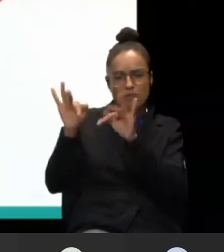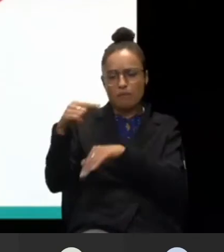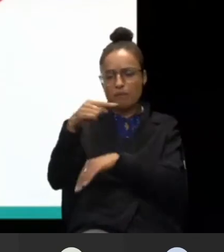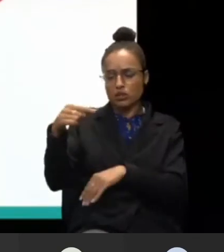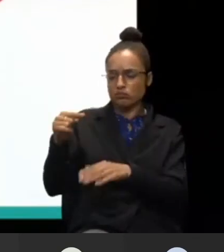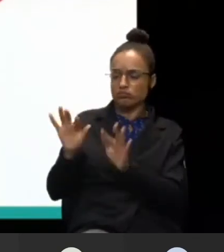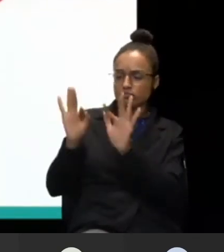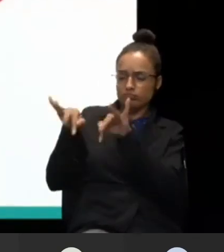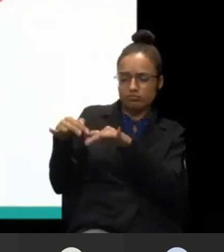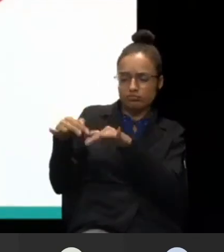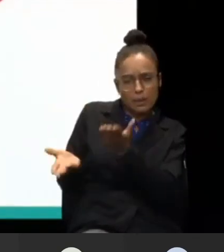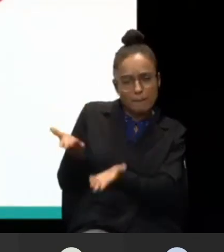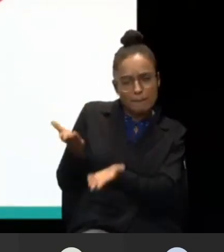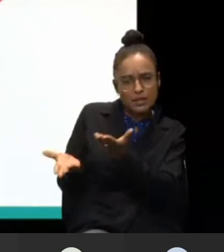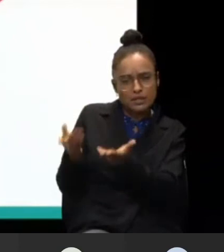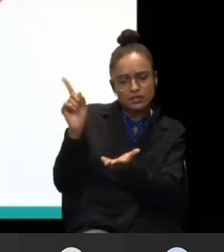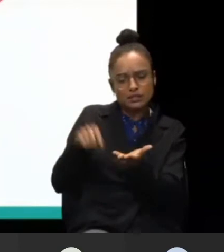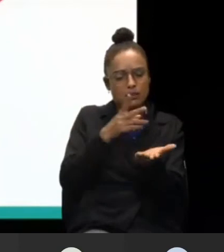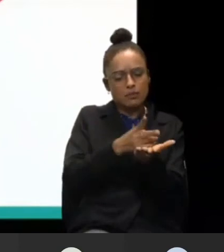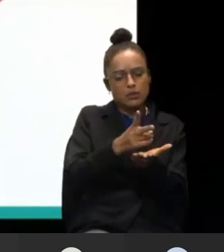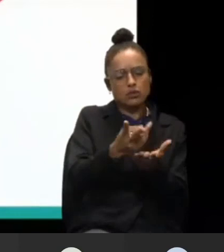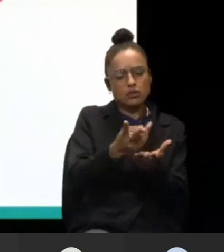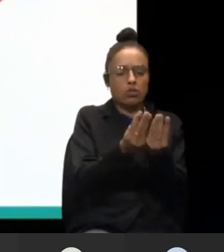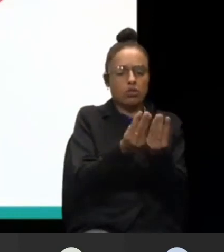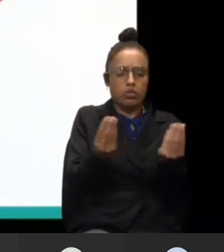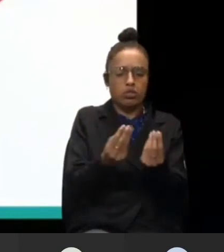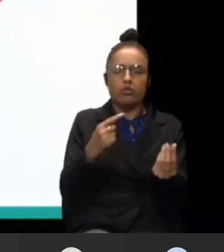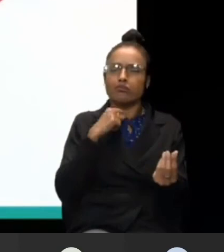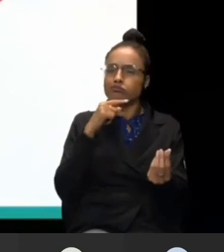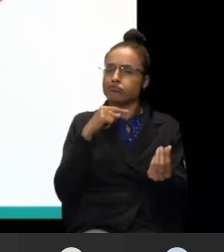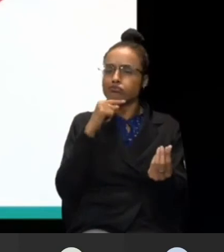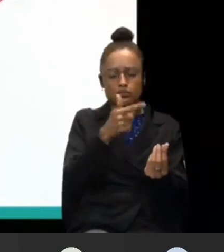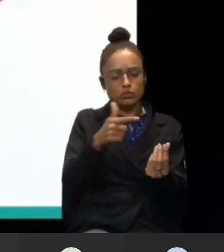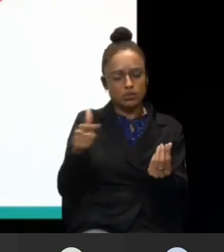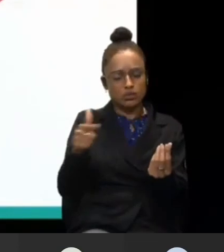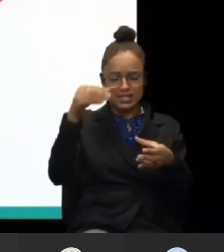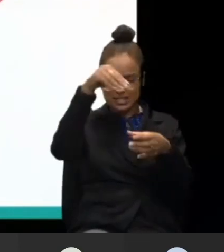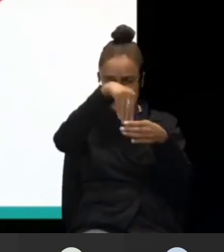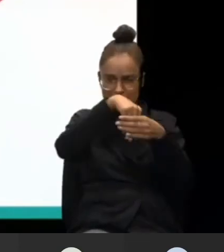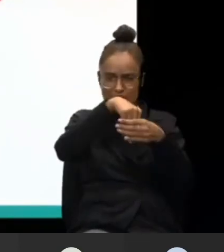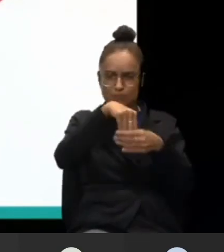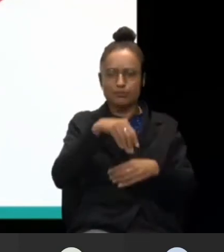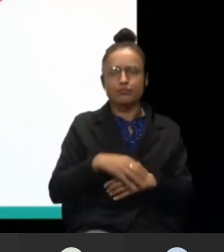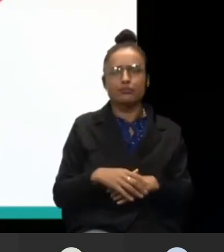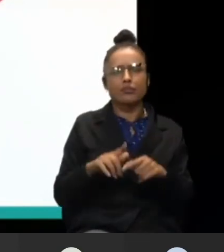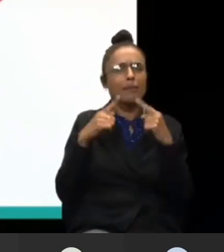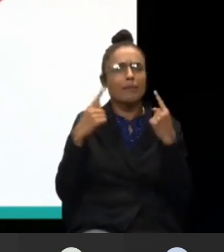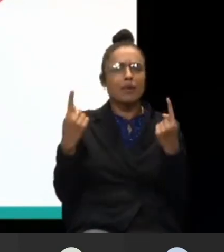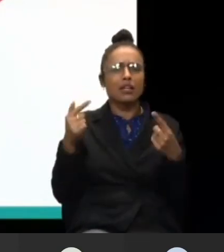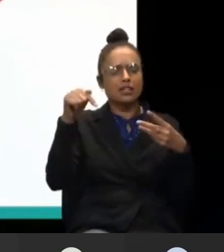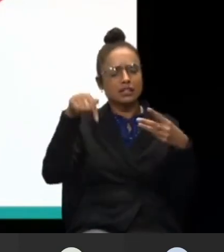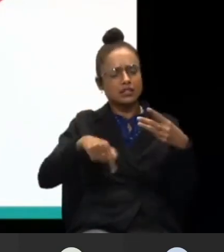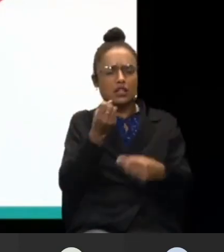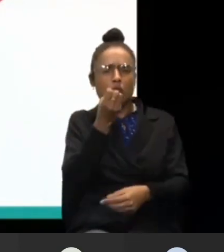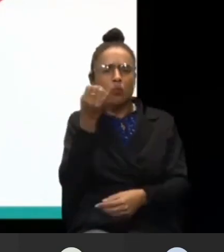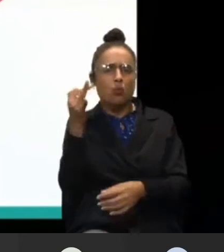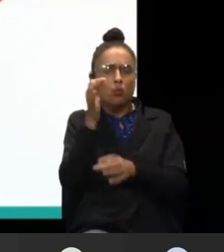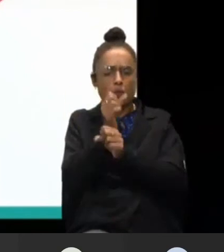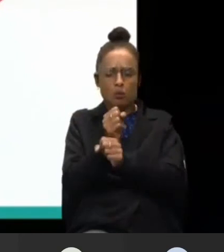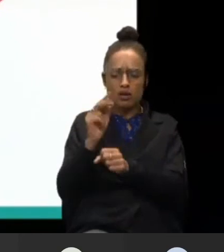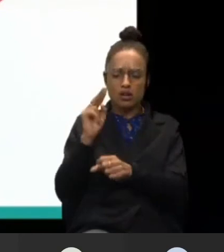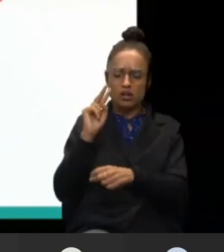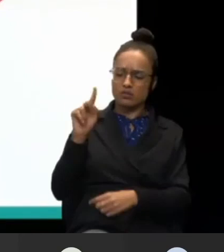permaneceu. Os compostos que são solúveis foram retirados. Essa diferença aqui é a quantidade